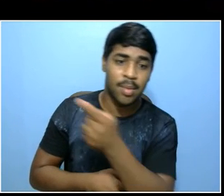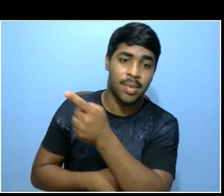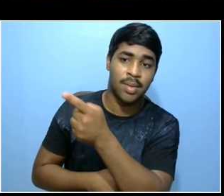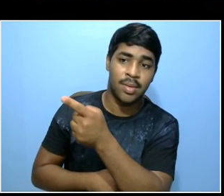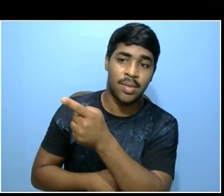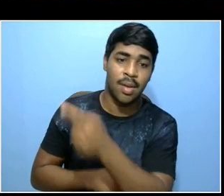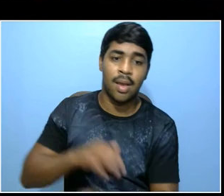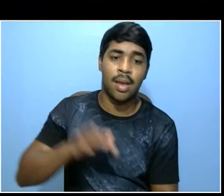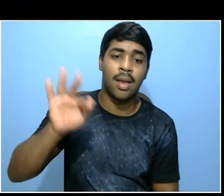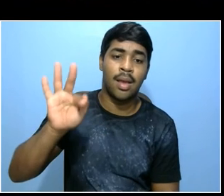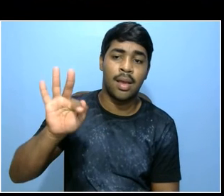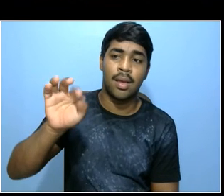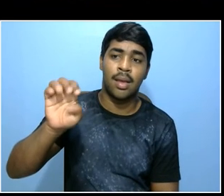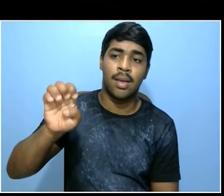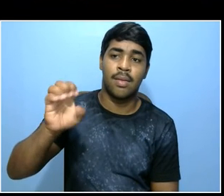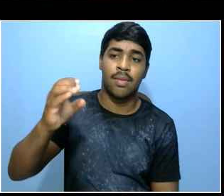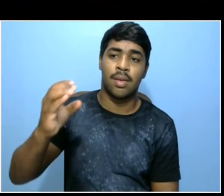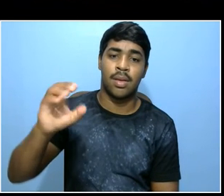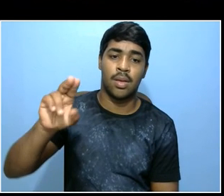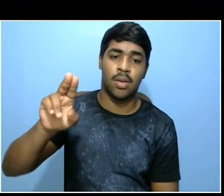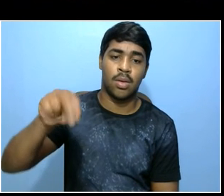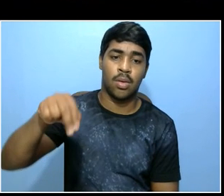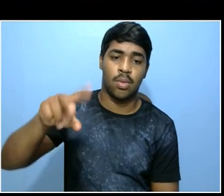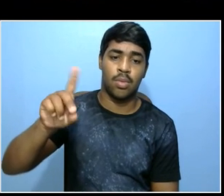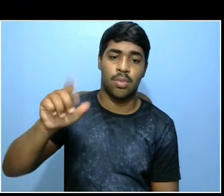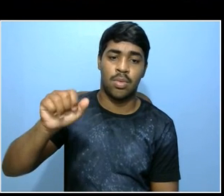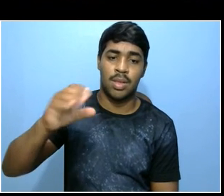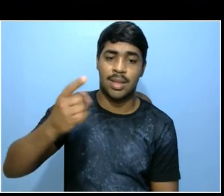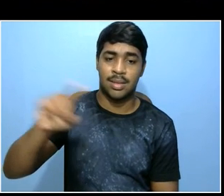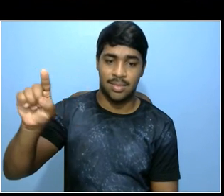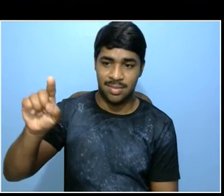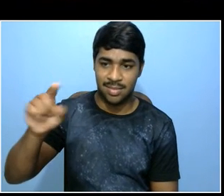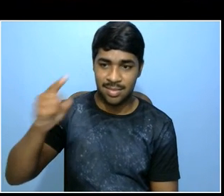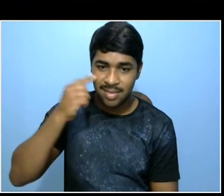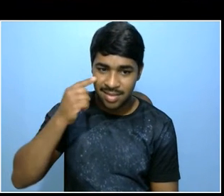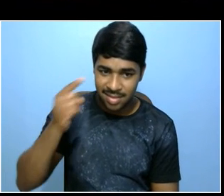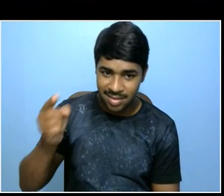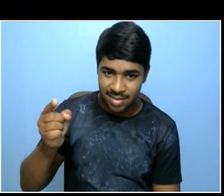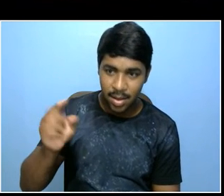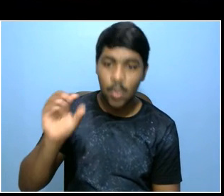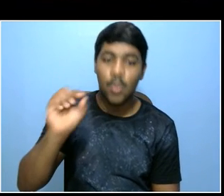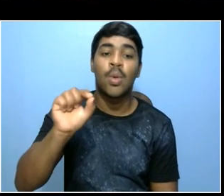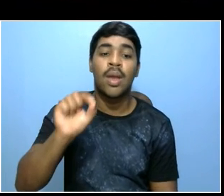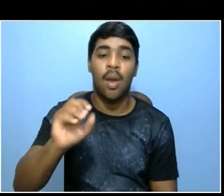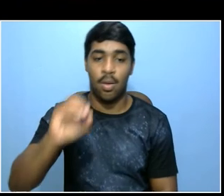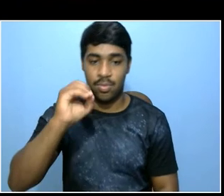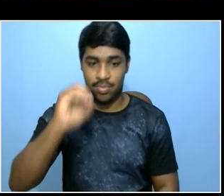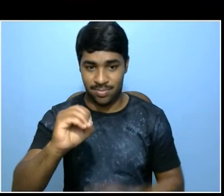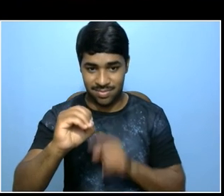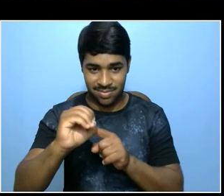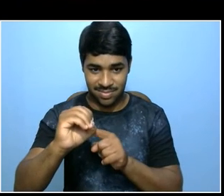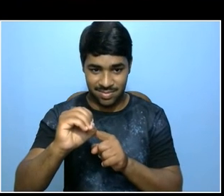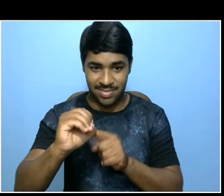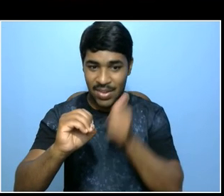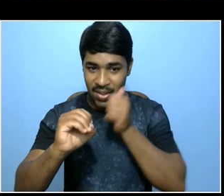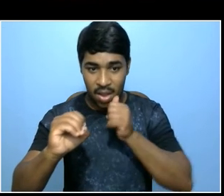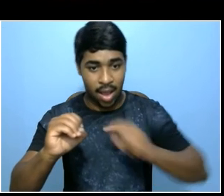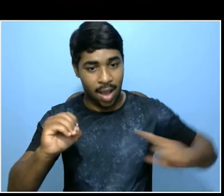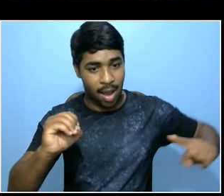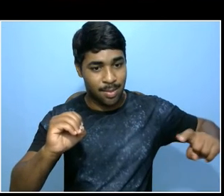seria a fecundação? É o encontro dos gametas, né? A penetração do espermatozoide no óvulo. E vai formar